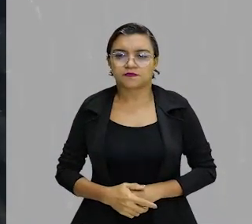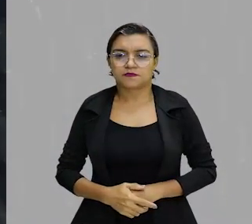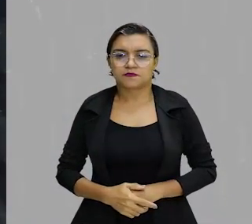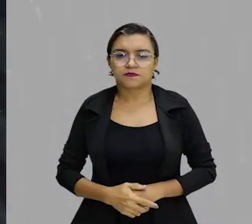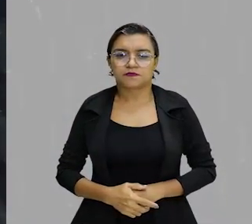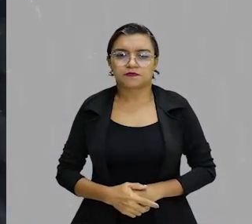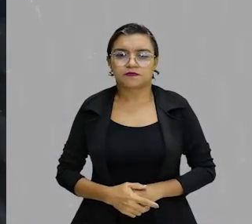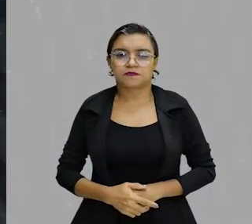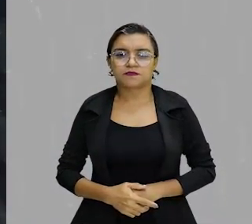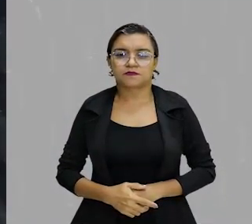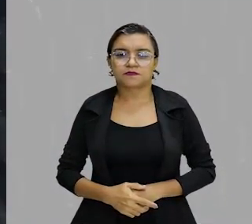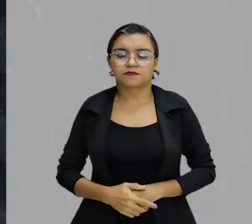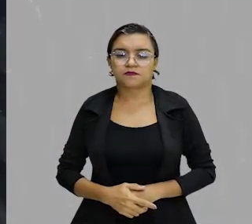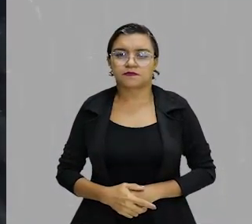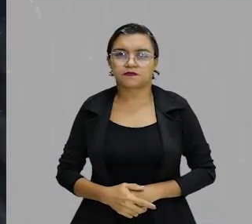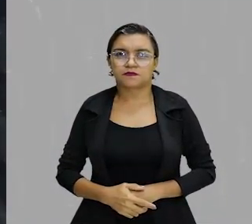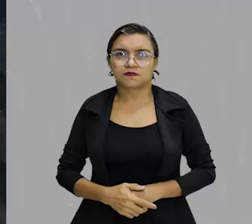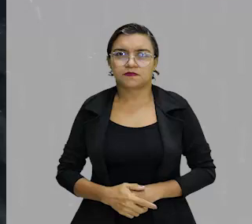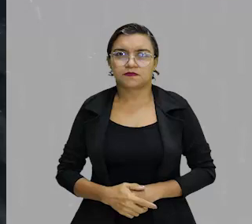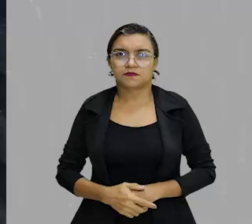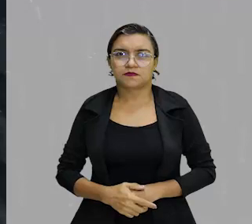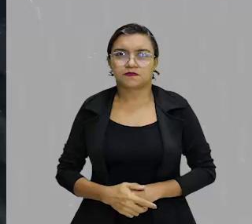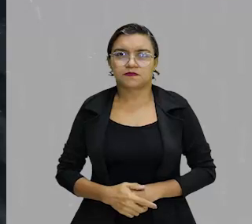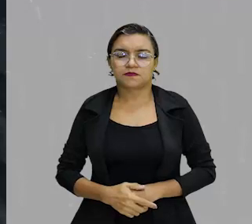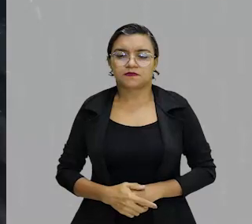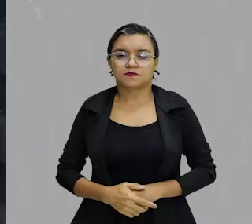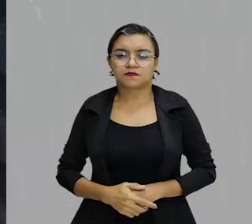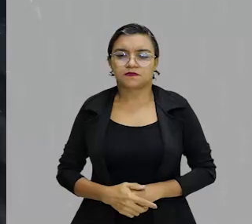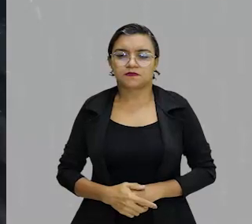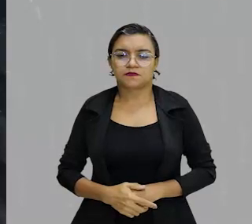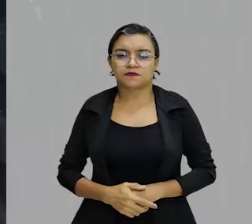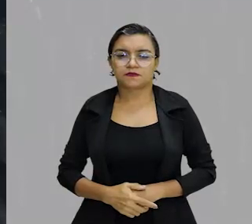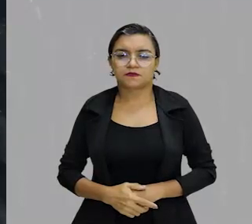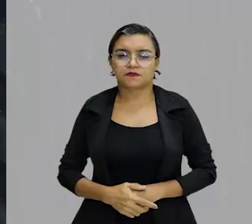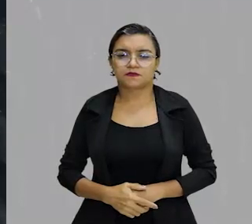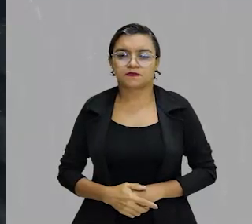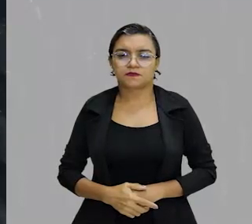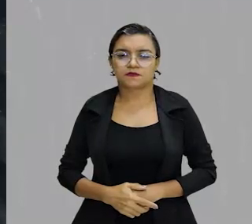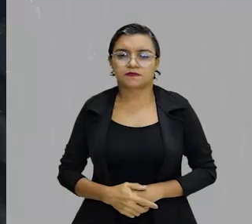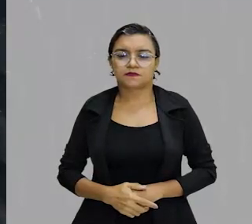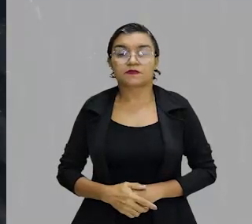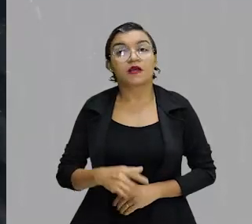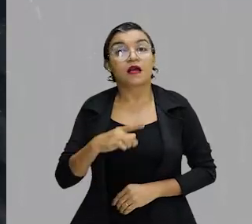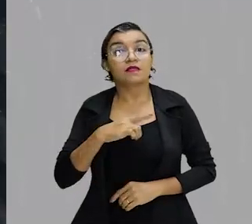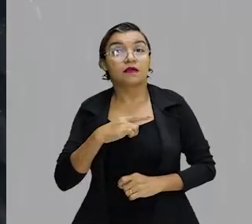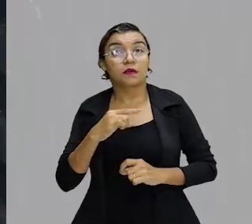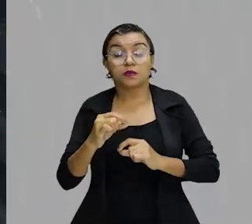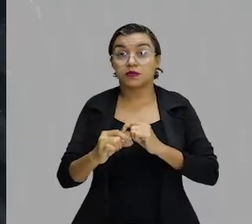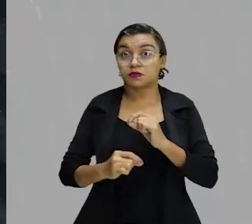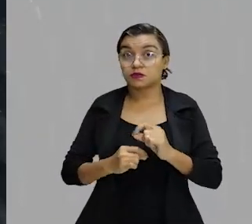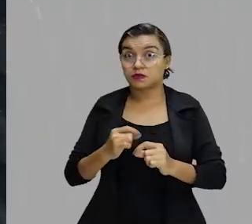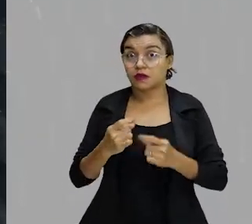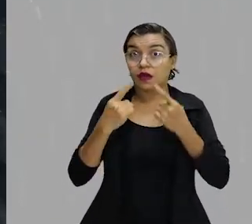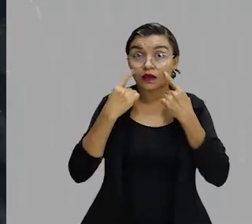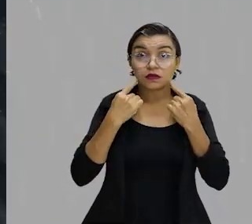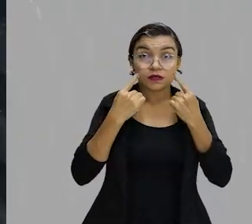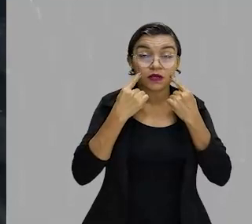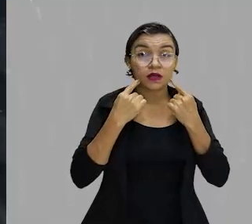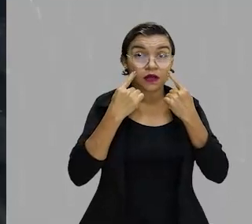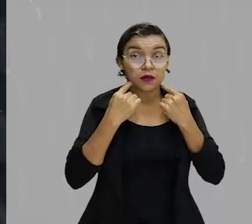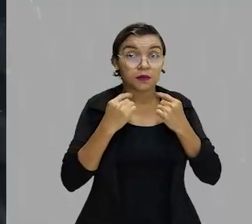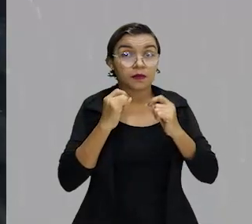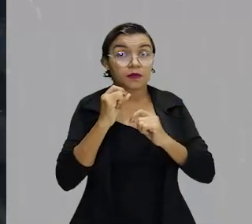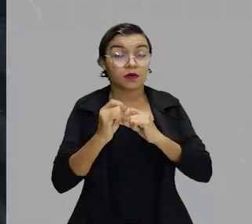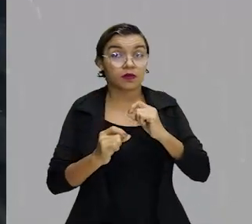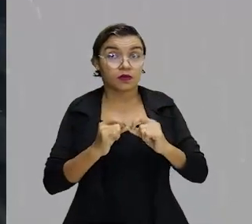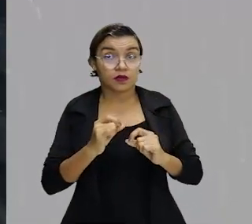prose presenting a story of a pantomime or dialogue. Então, nós temos o drama como uma